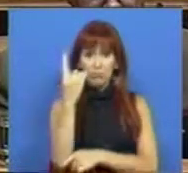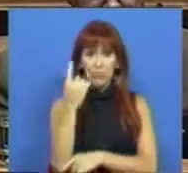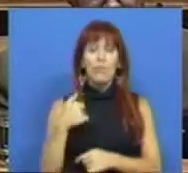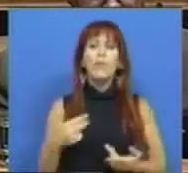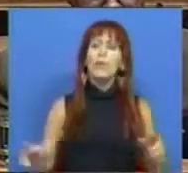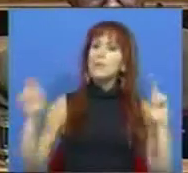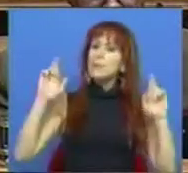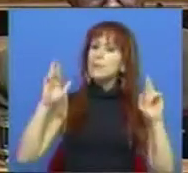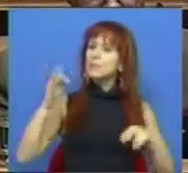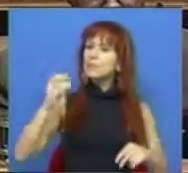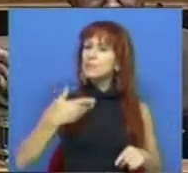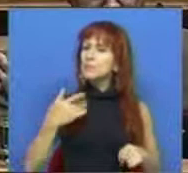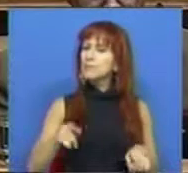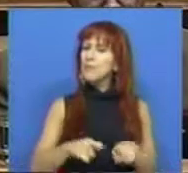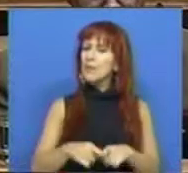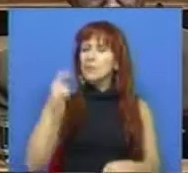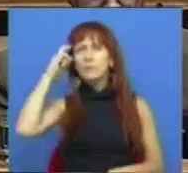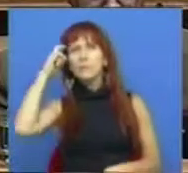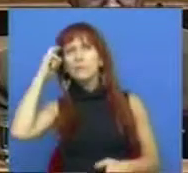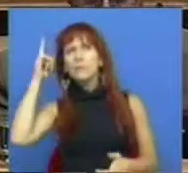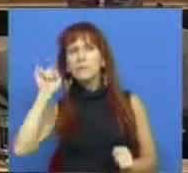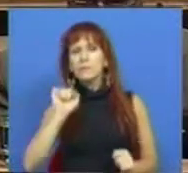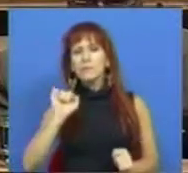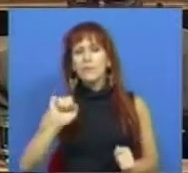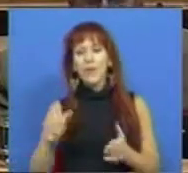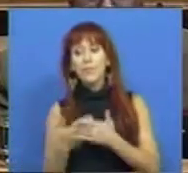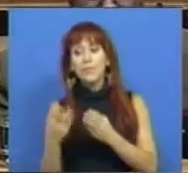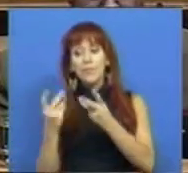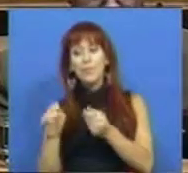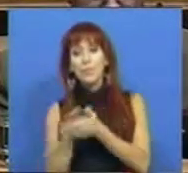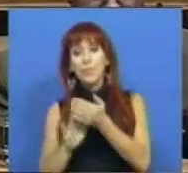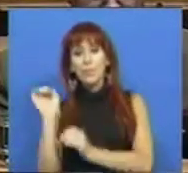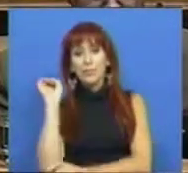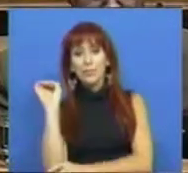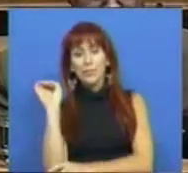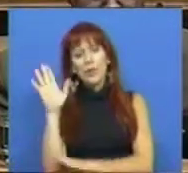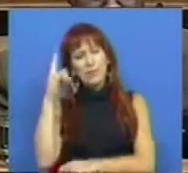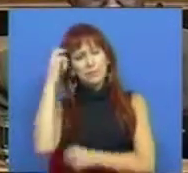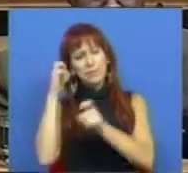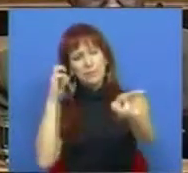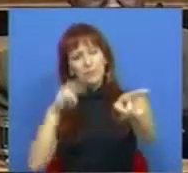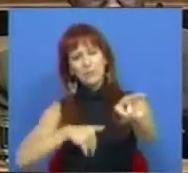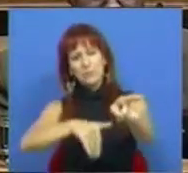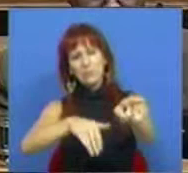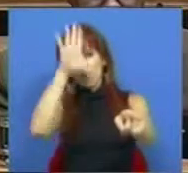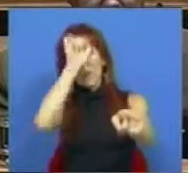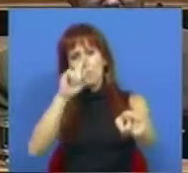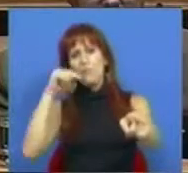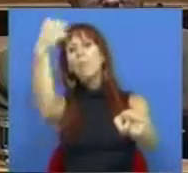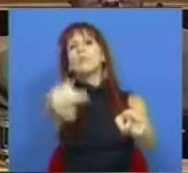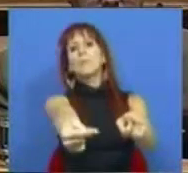E esperamos que o PSD não tenha pensado a sua proposta de orçamento de base zero já a pensar no próximo